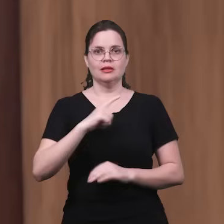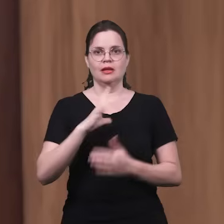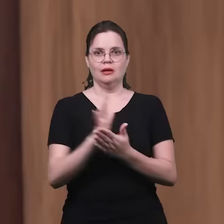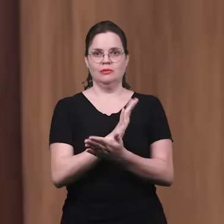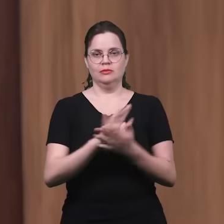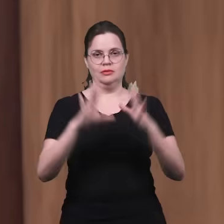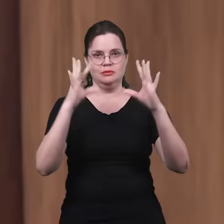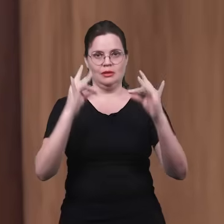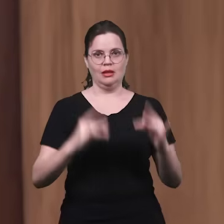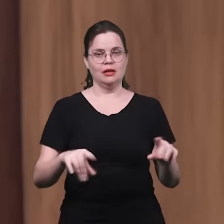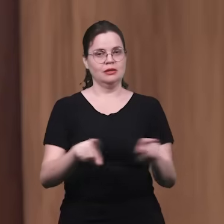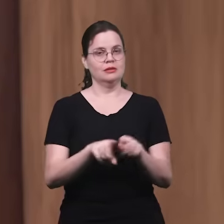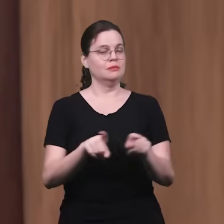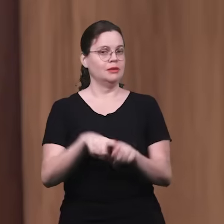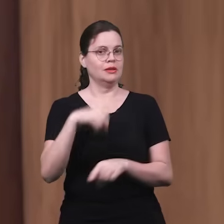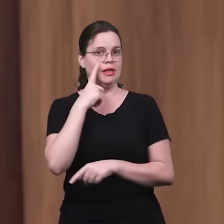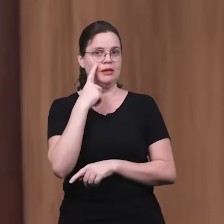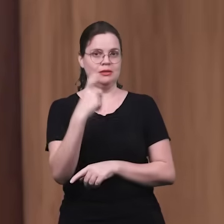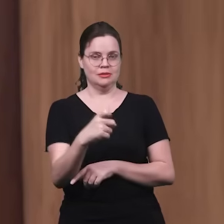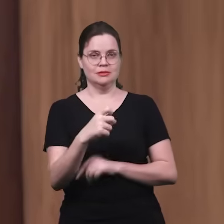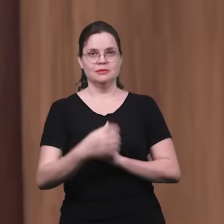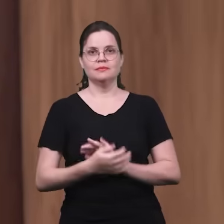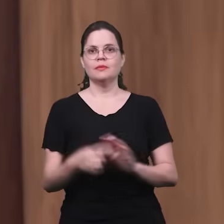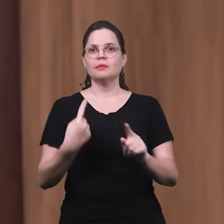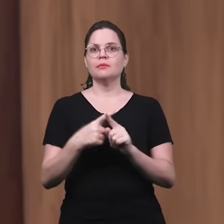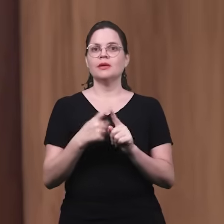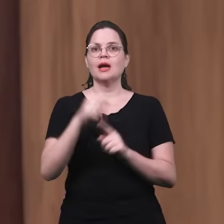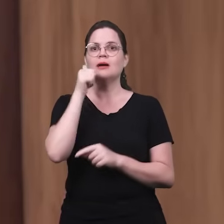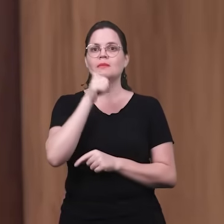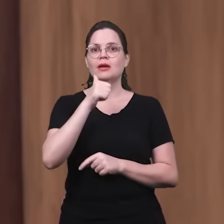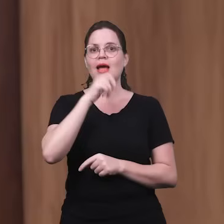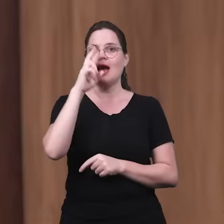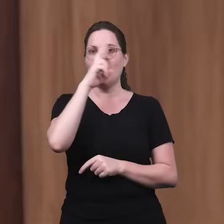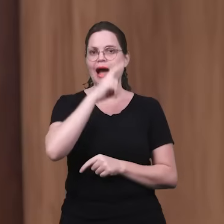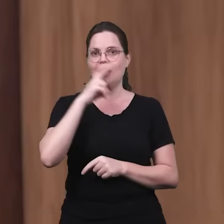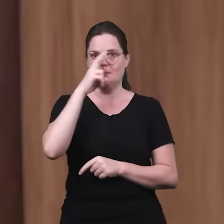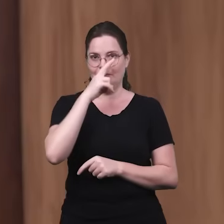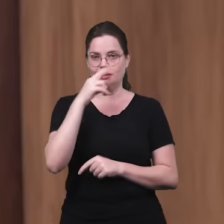muito interessantes nesse capítulo, porque Raabe, ela